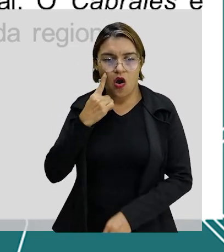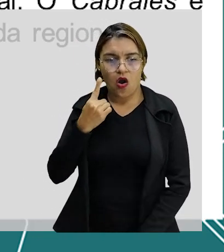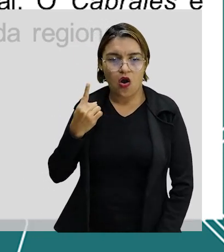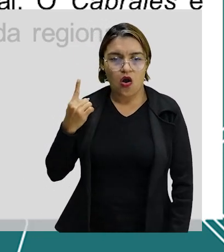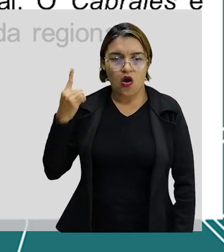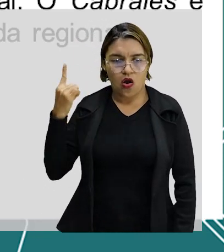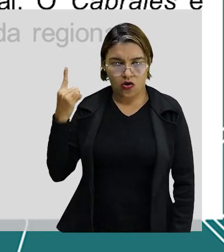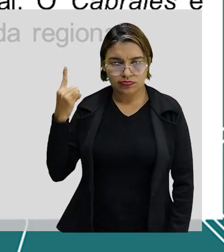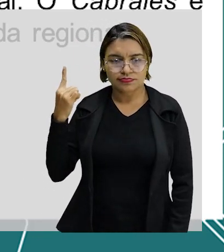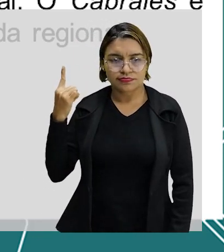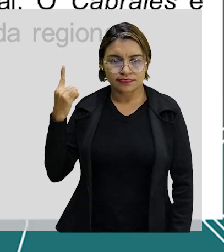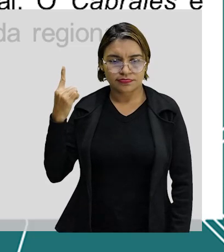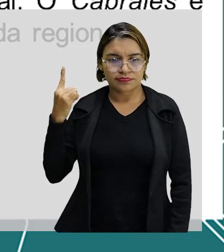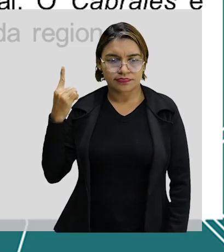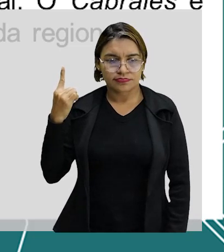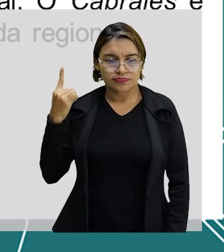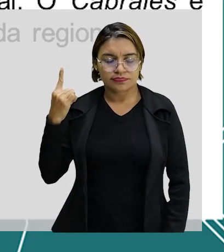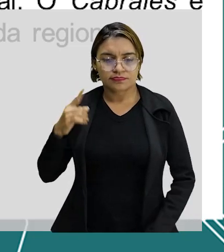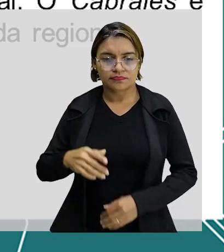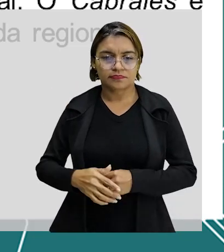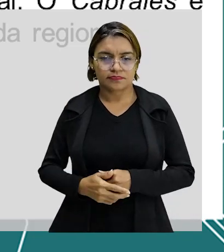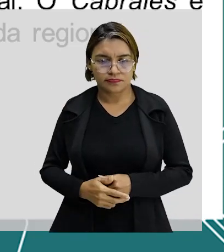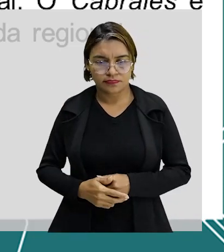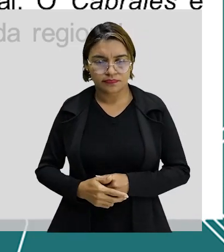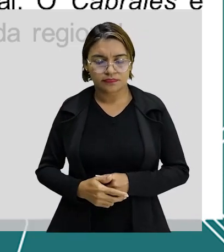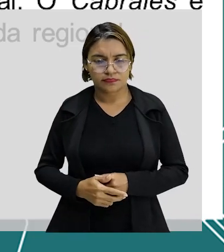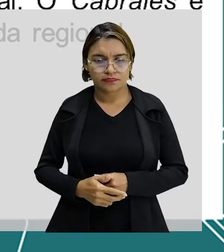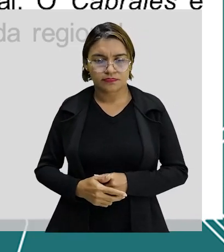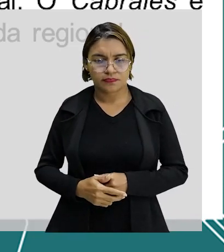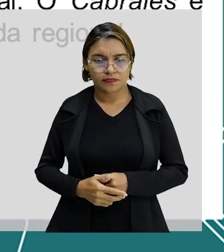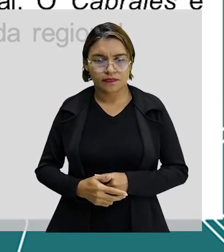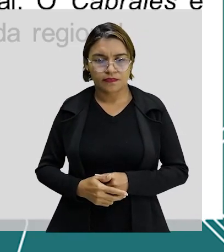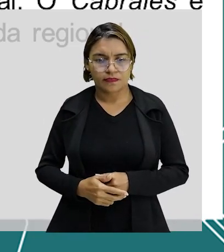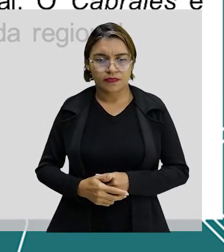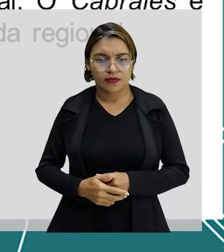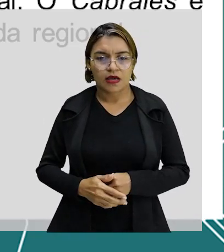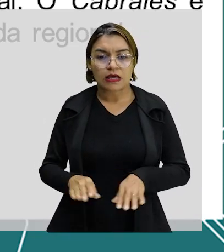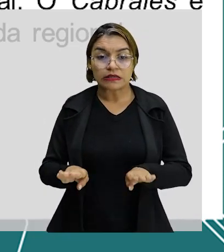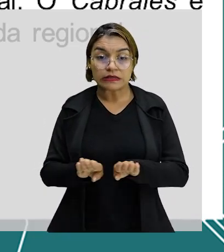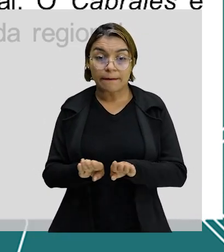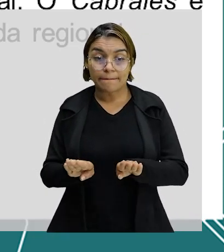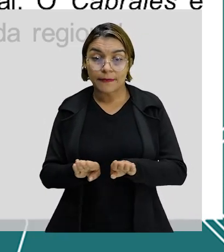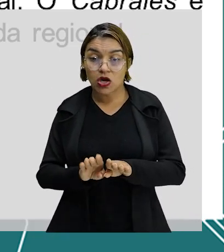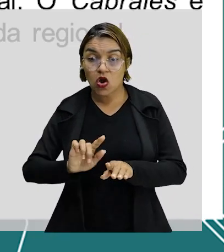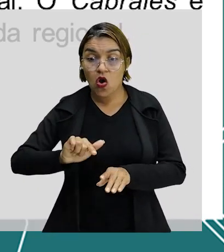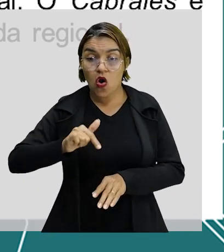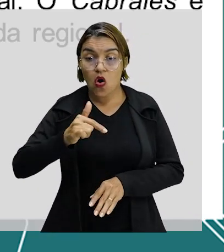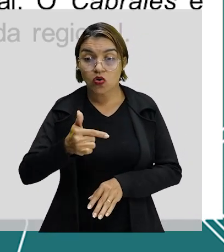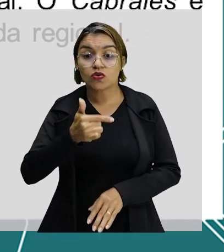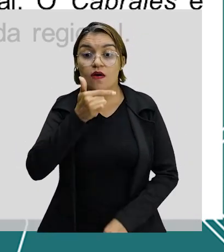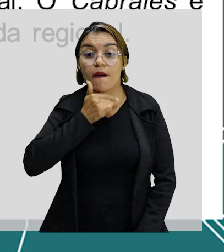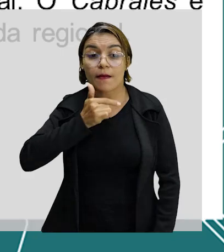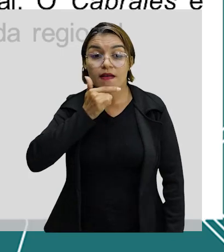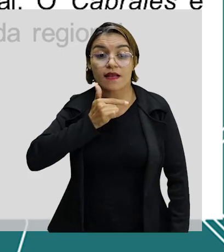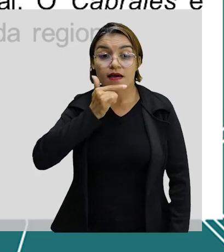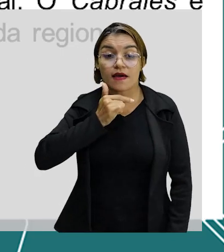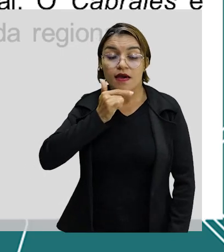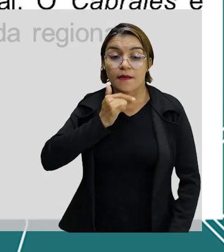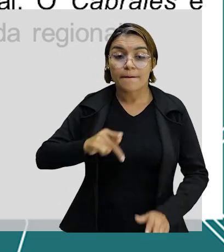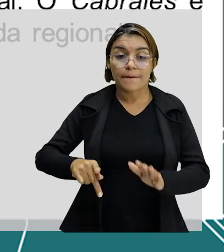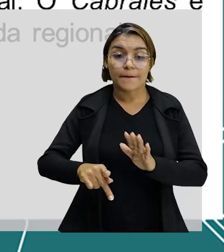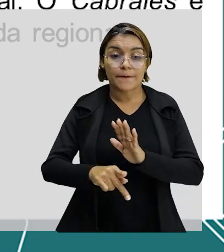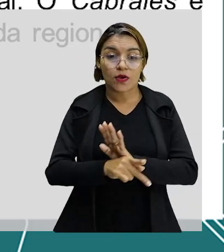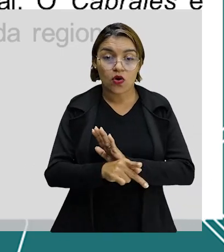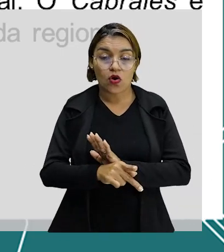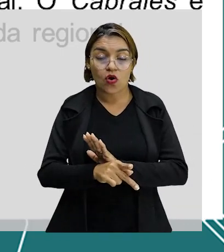crepes, tá? Típicos do carnaval. O cabrales é um queijo de leite de vaca de odores